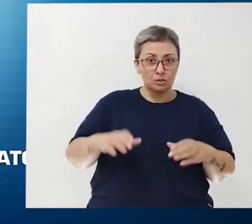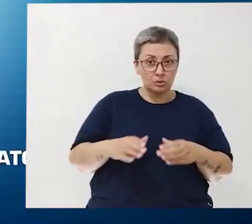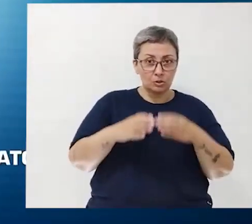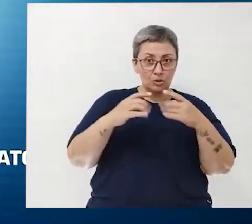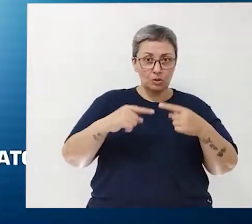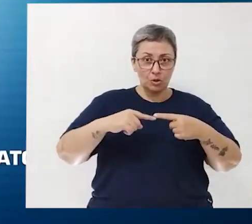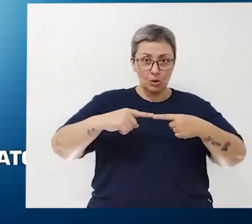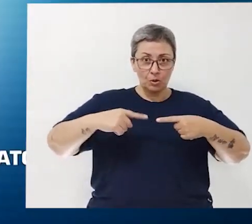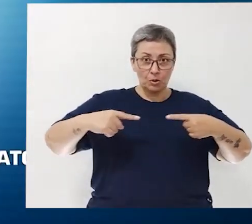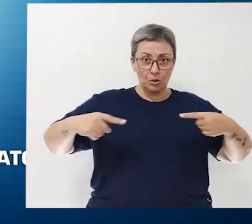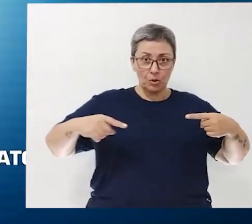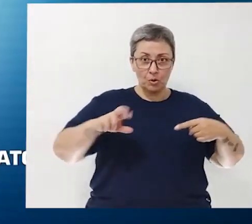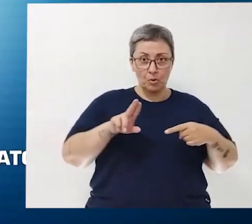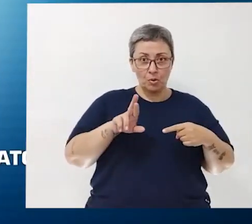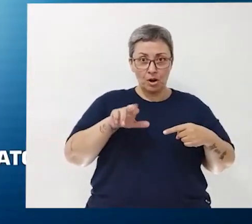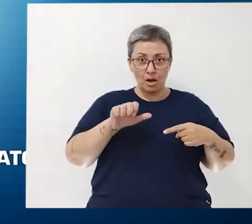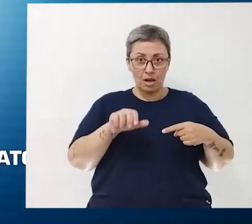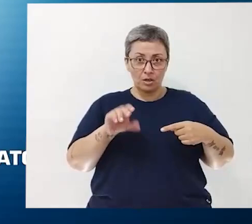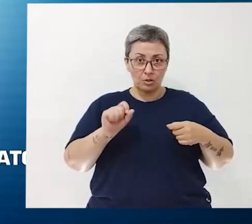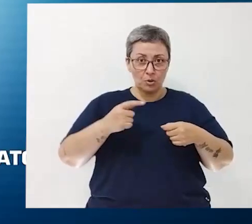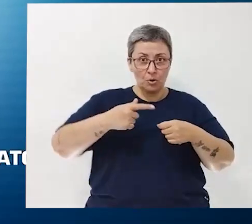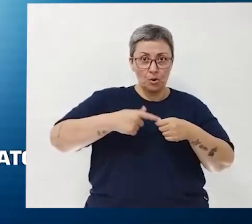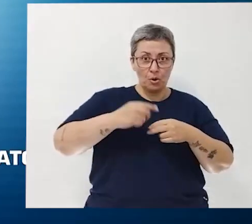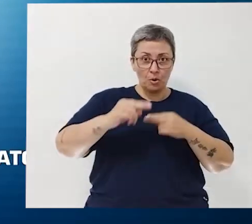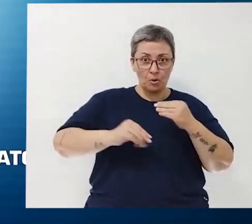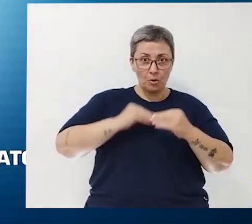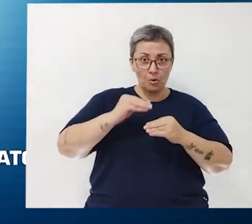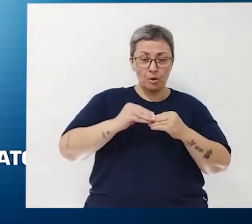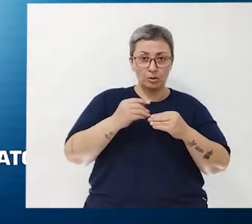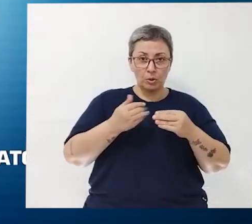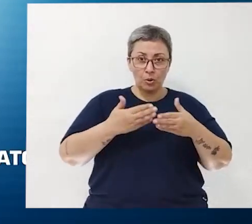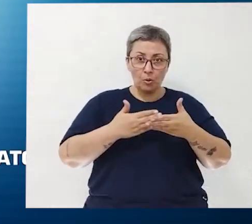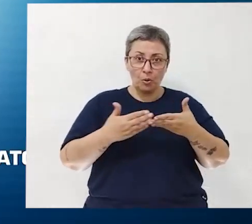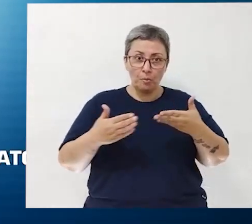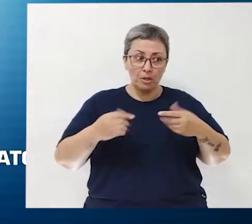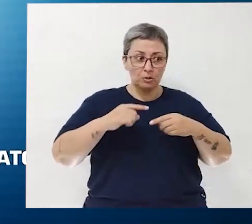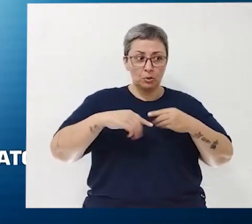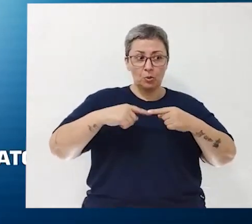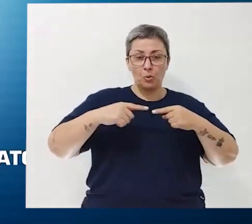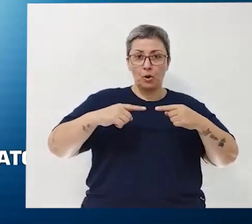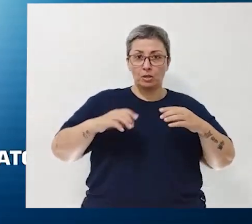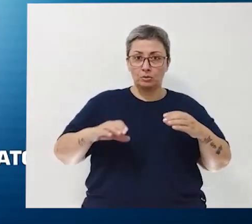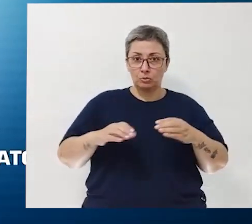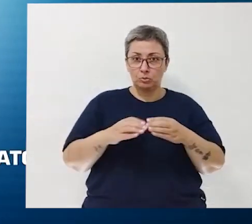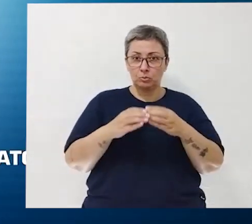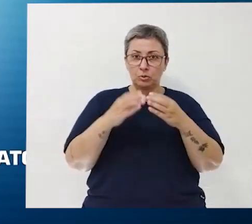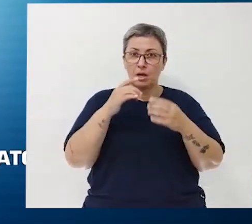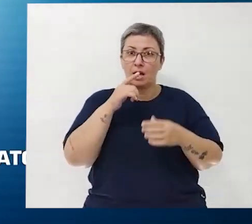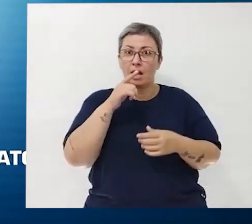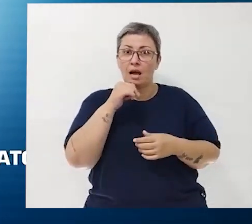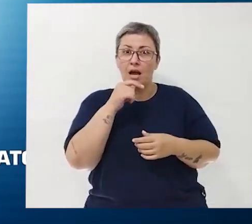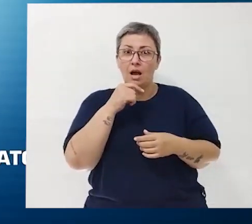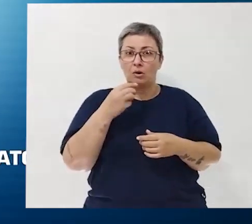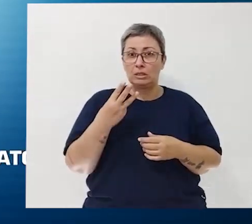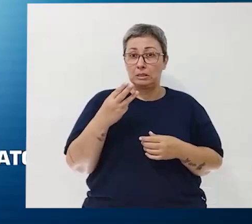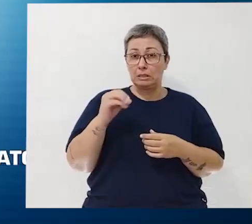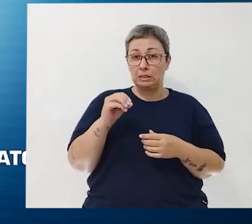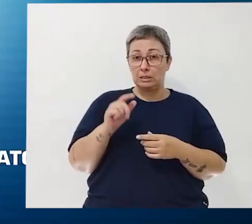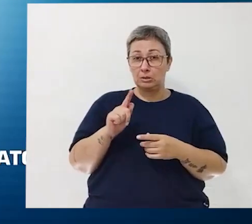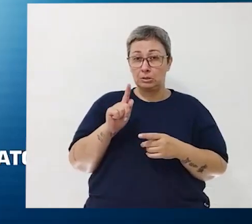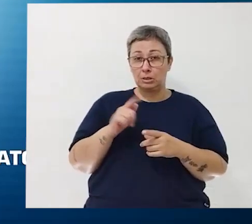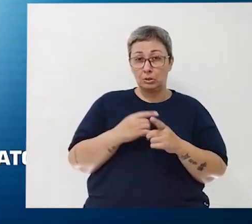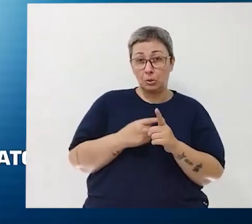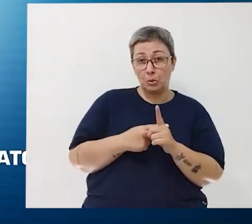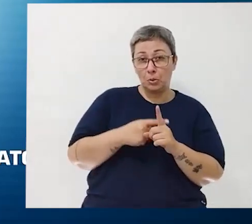ficam varetas carregadas de urânio, o combustível nuclear. Quando a reação começa, esse material aquece a água a mais de 300 graus. A água